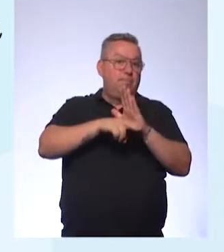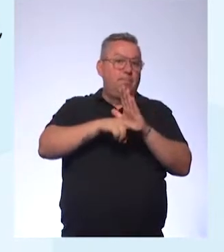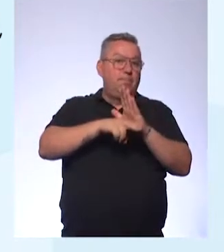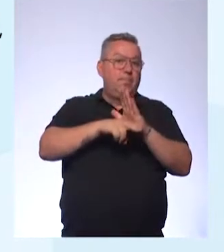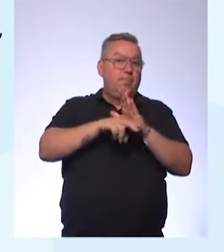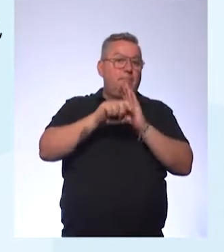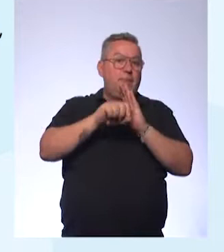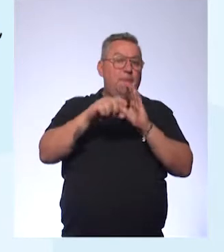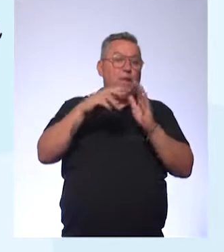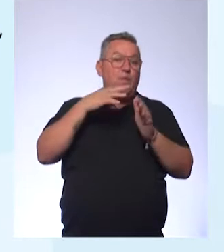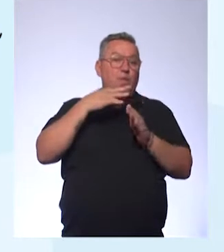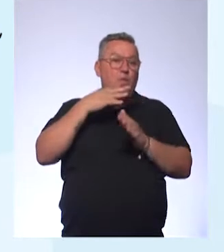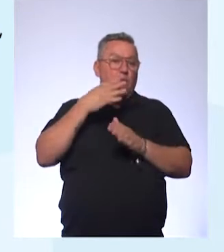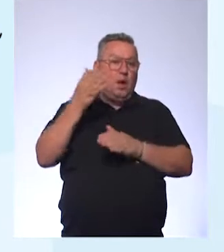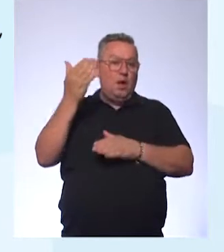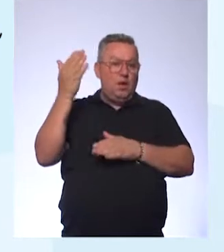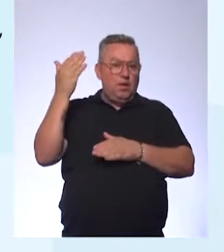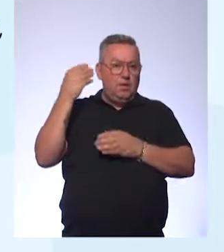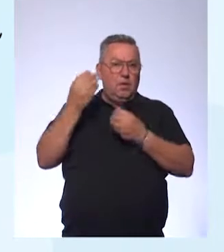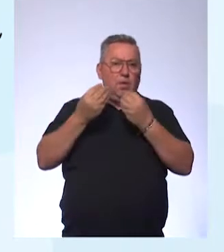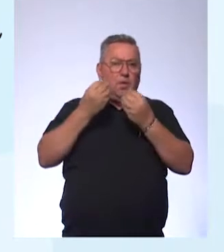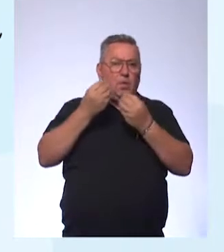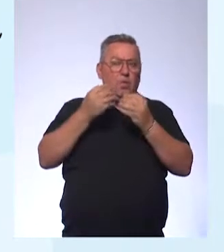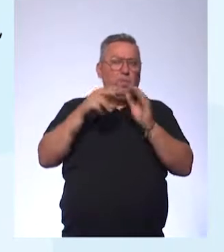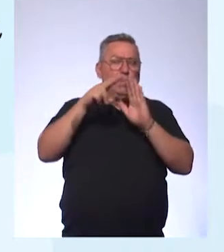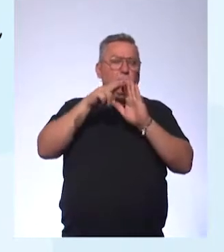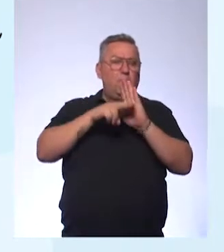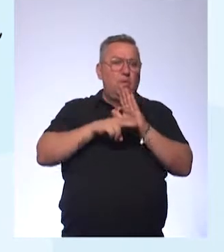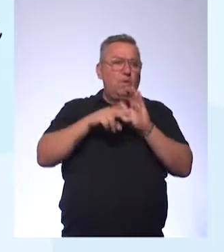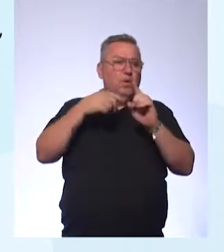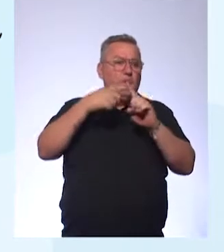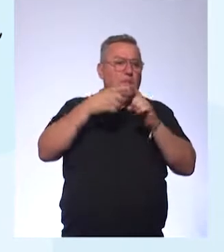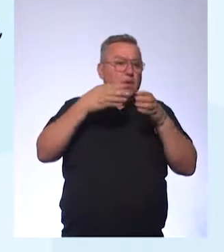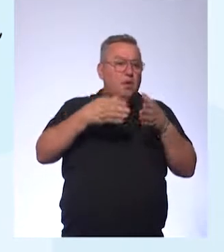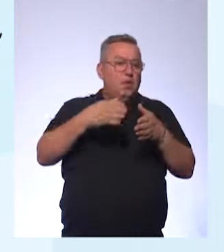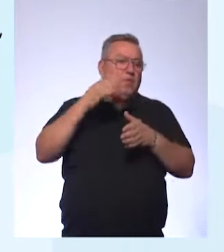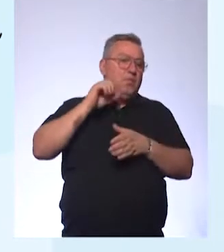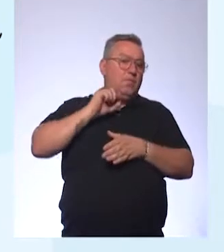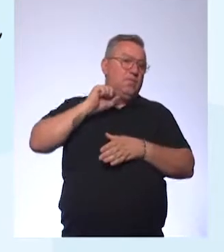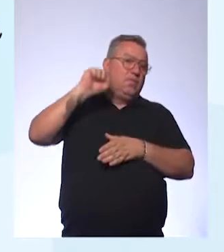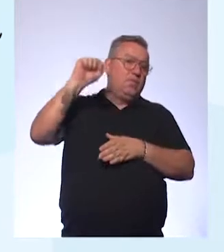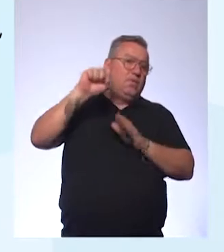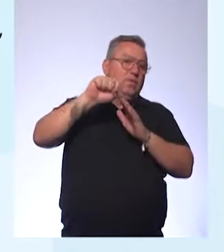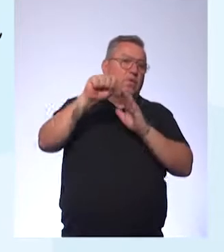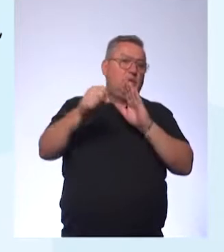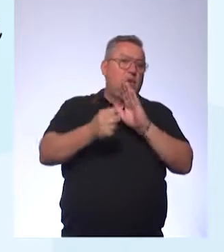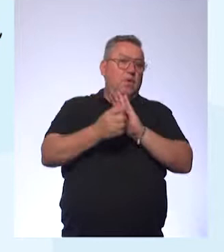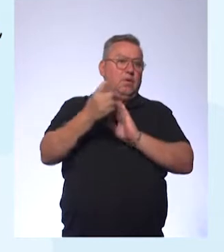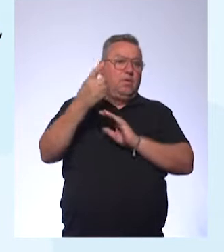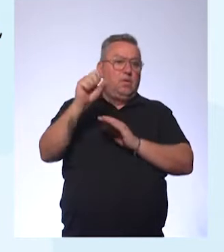Esse lugar ficou conhecido na época como o Cemitério dos Enforcados, aí no século XVIII, né,